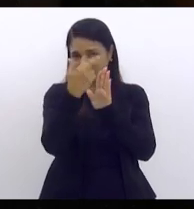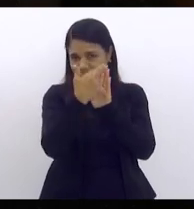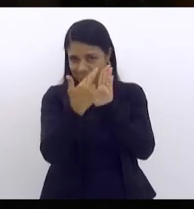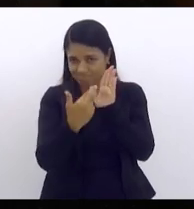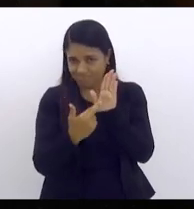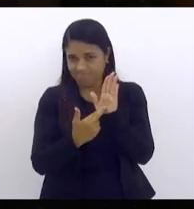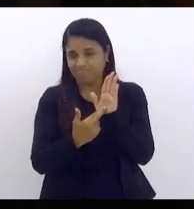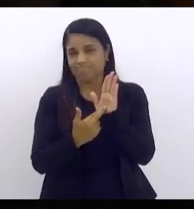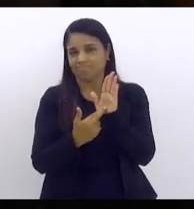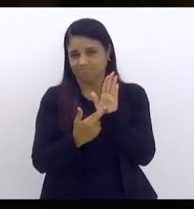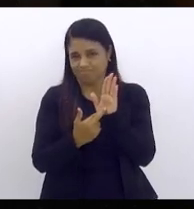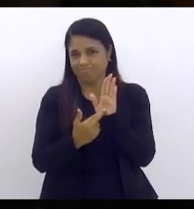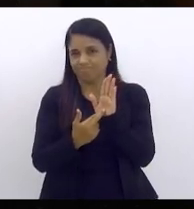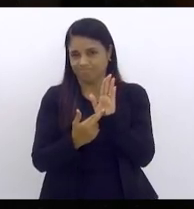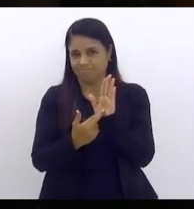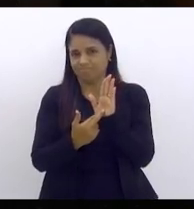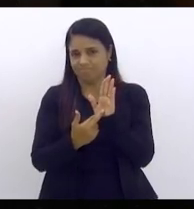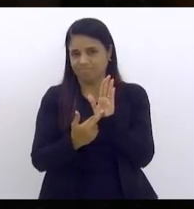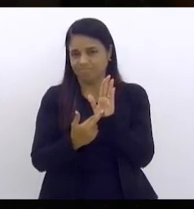para